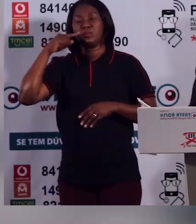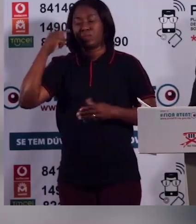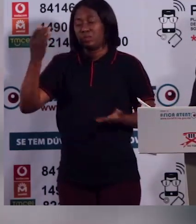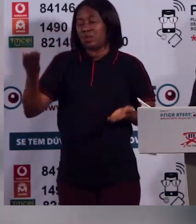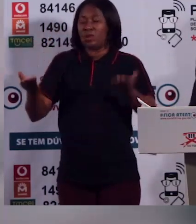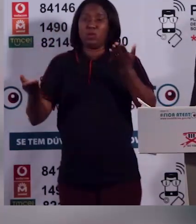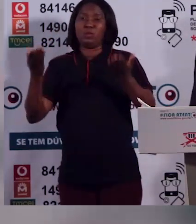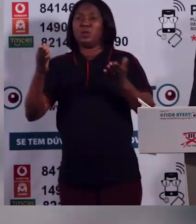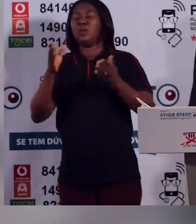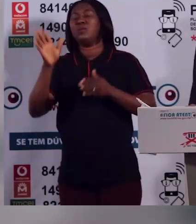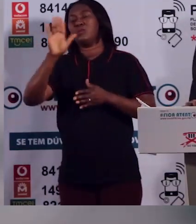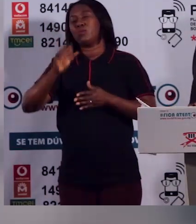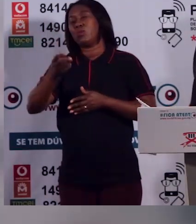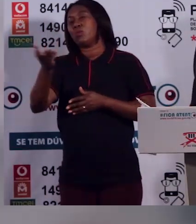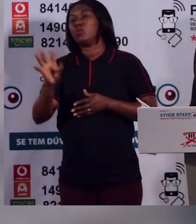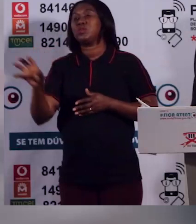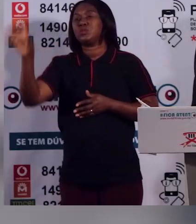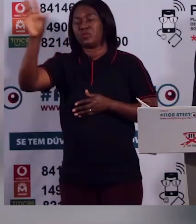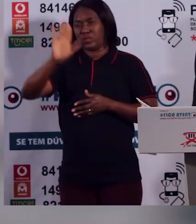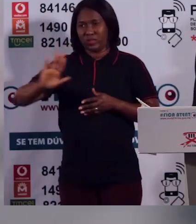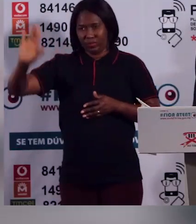do país. Próximo, por favor.